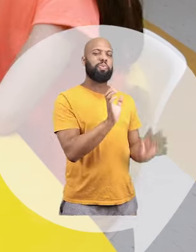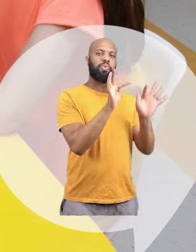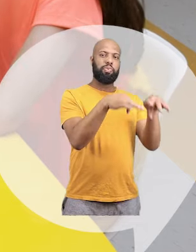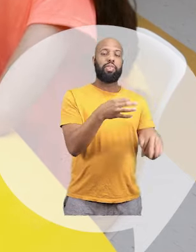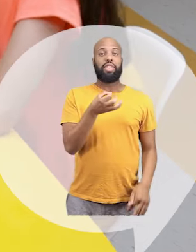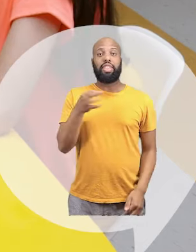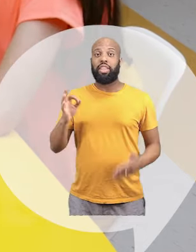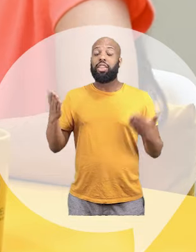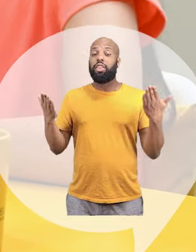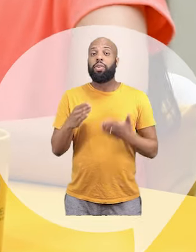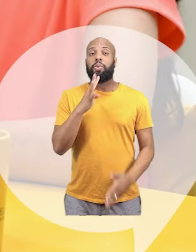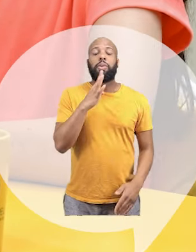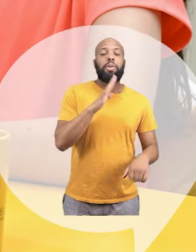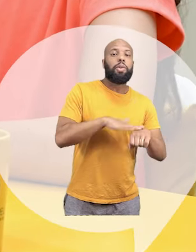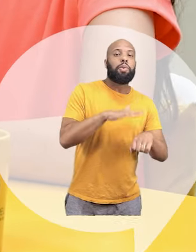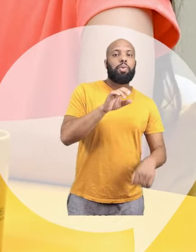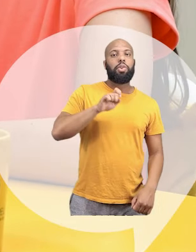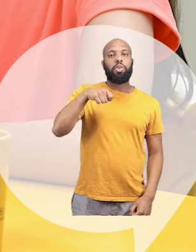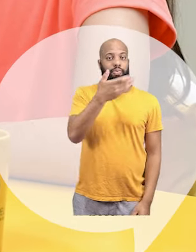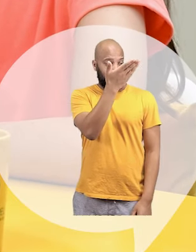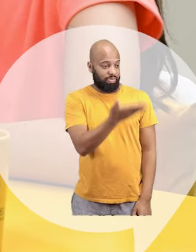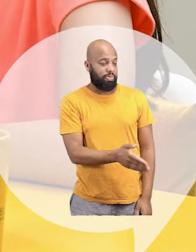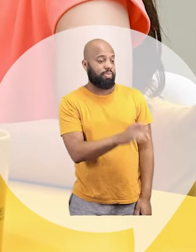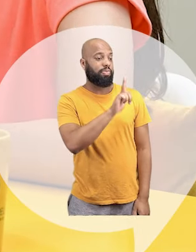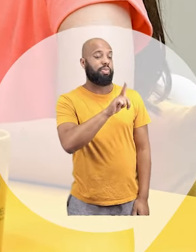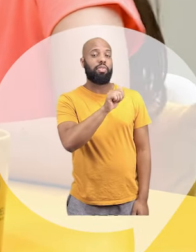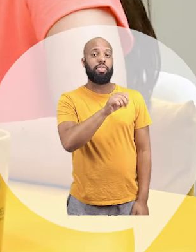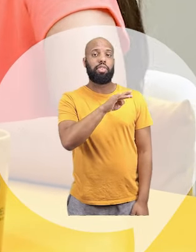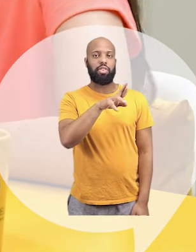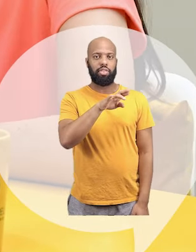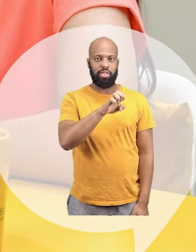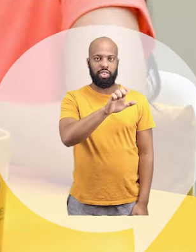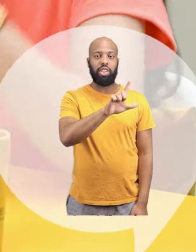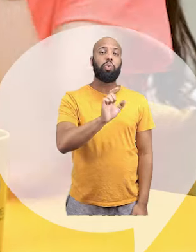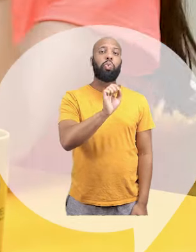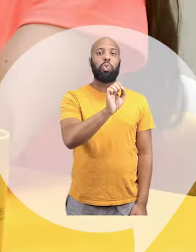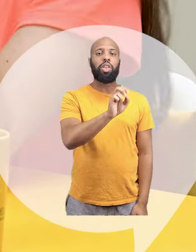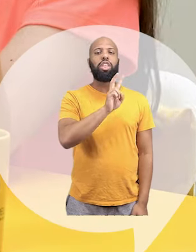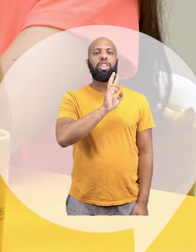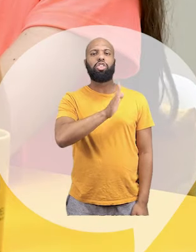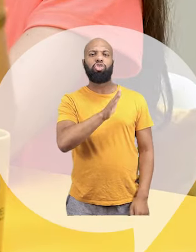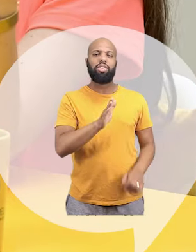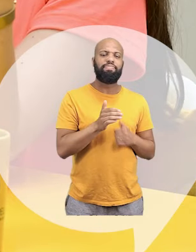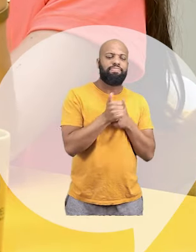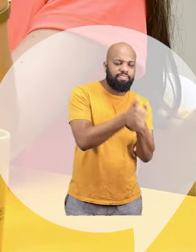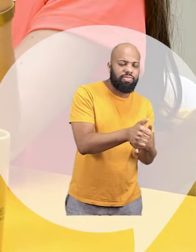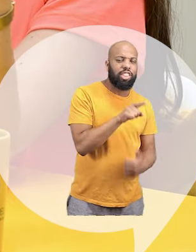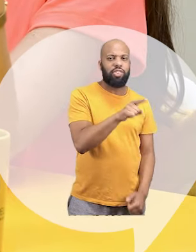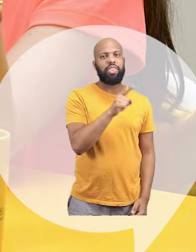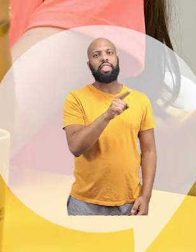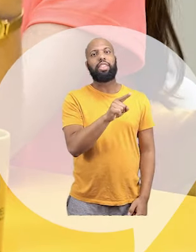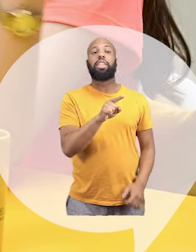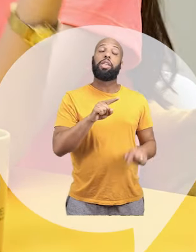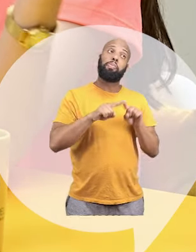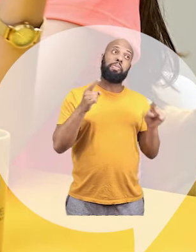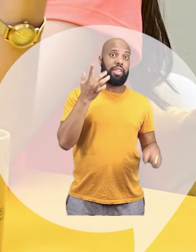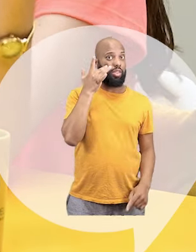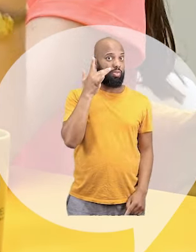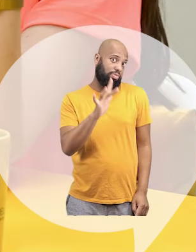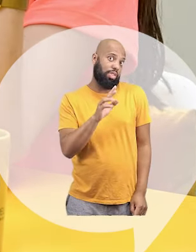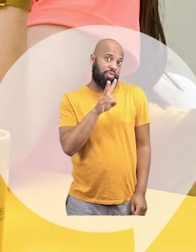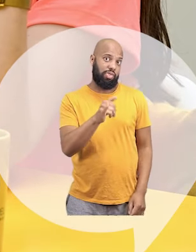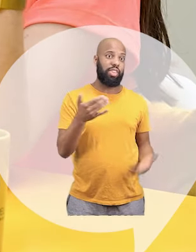muito bem para a gente conhecer mais sobre você Gabriel então quem já acompanha você sabe e quem